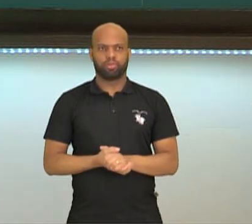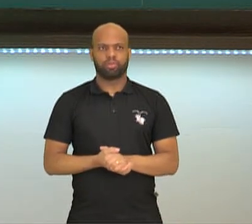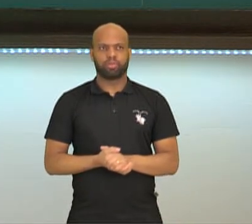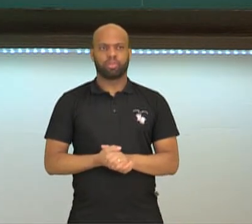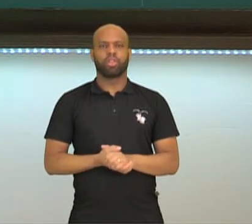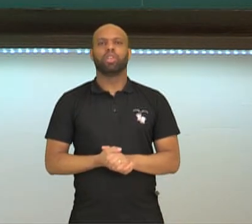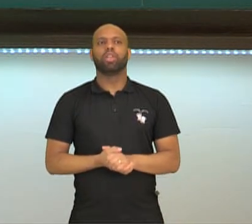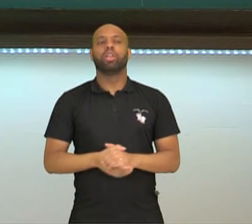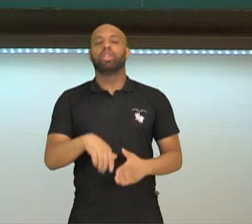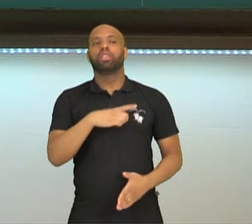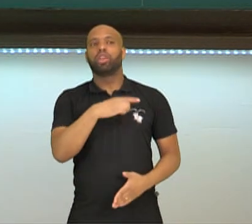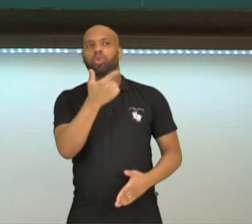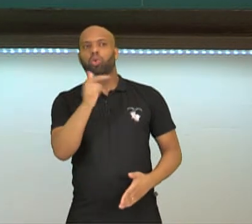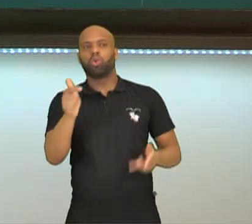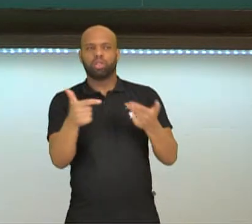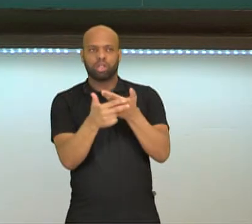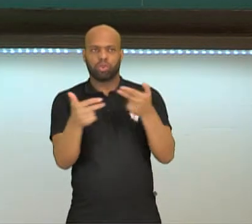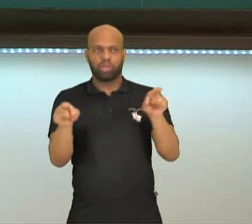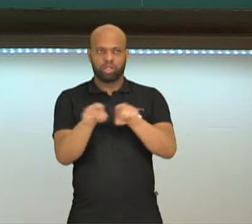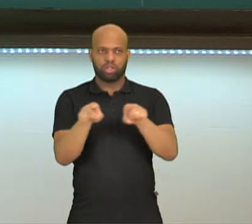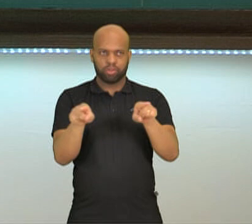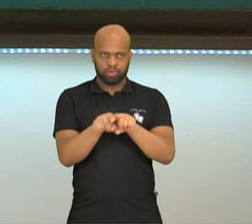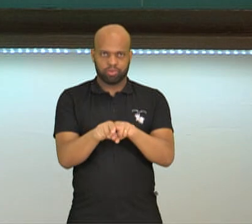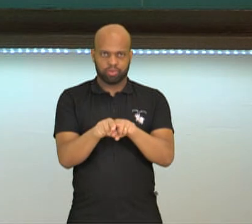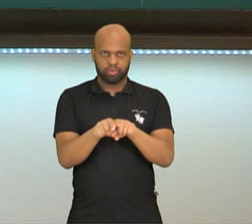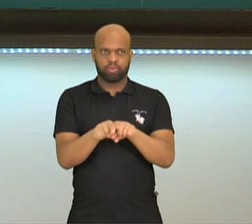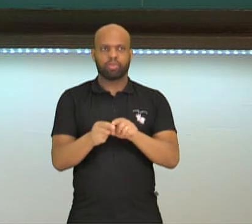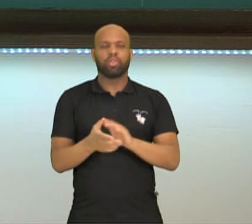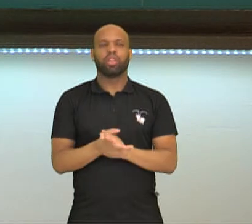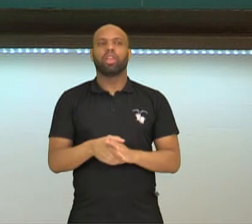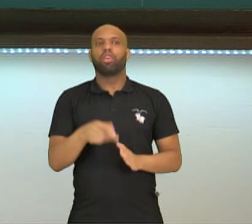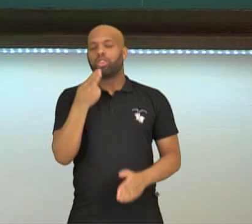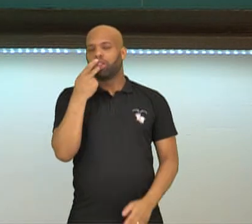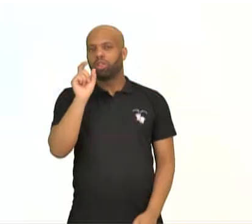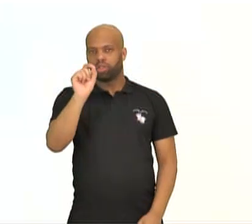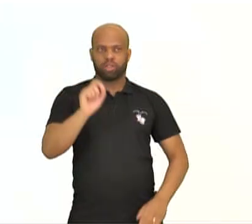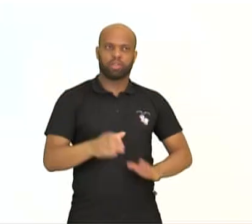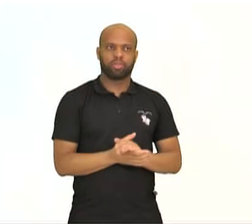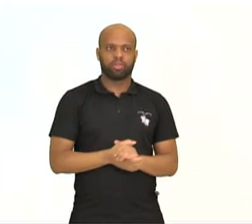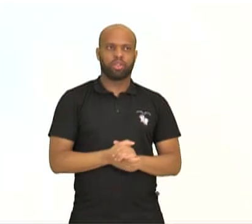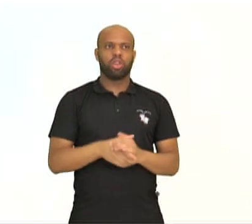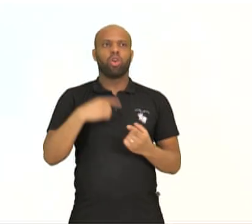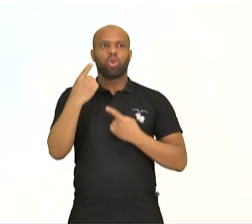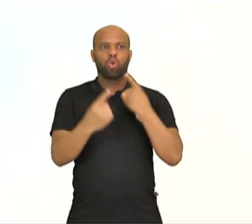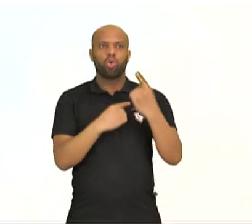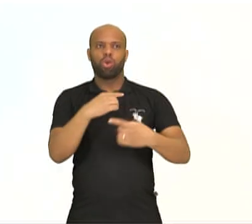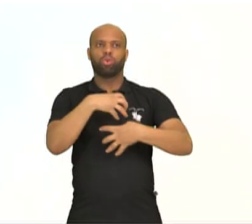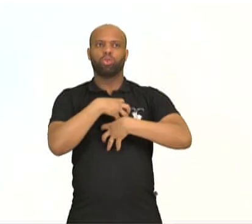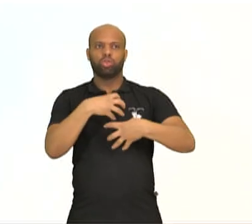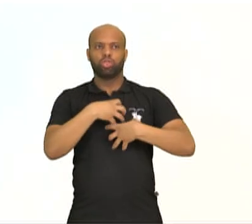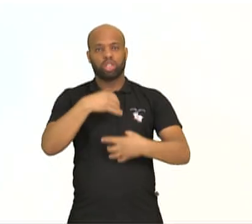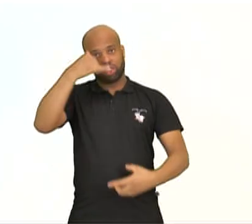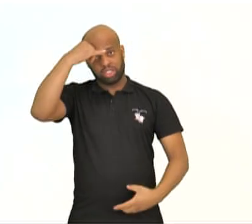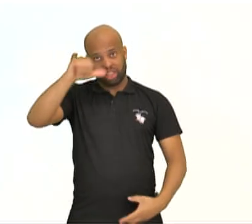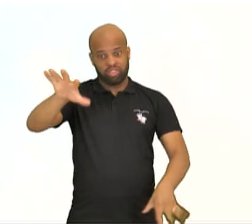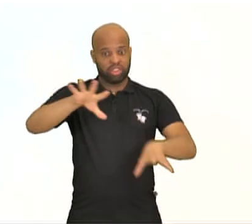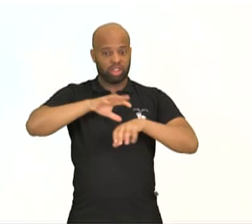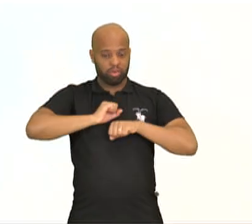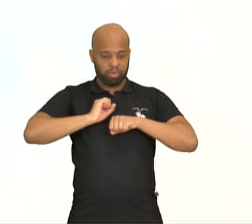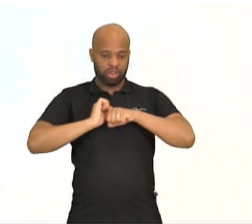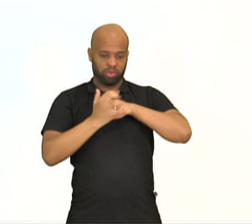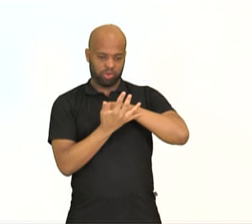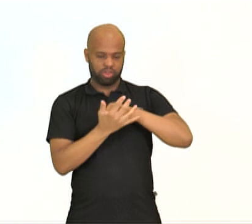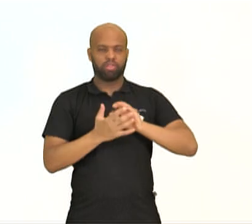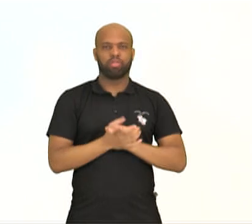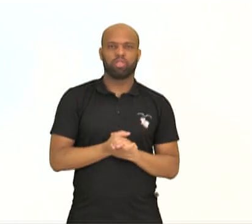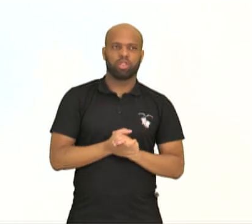E mais uma questão aqui para você praticar, que diz o seguinte: quais são as formas de prevenção para essa